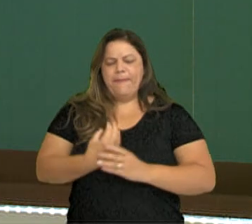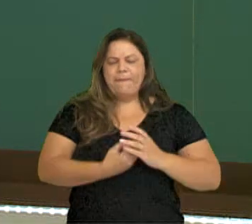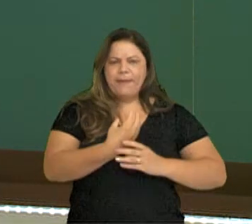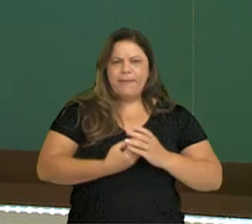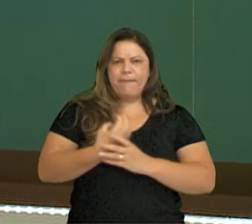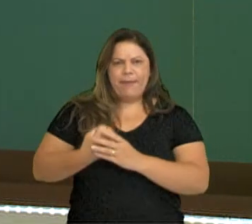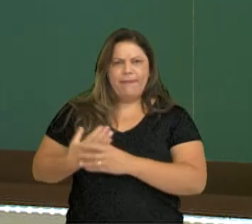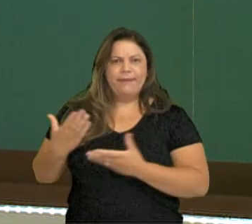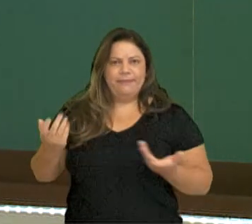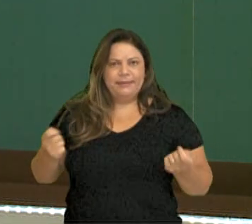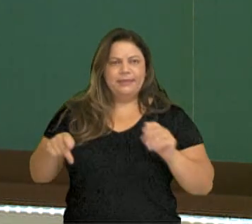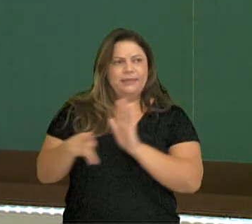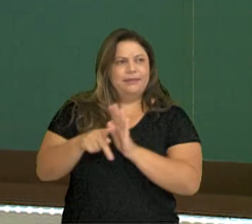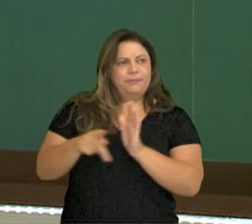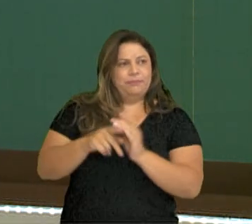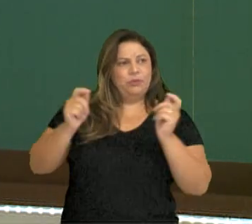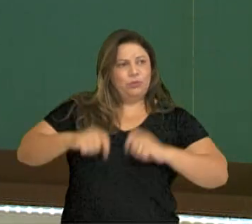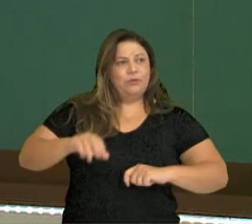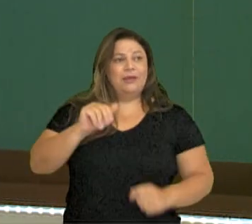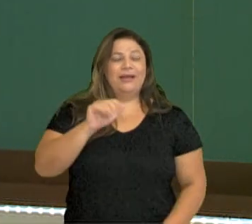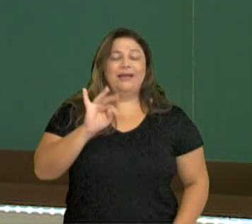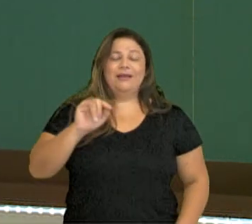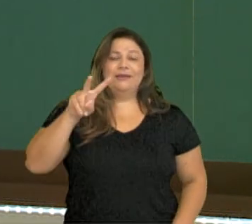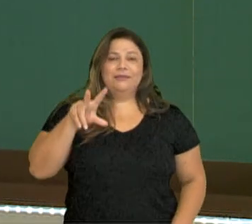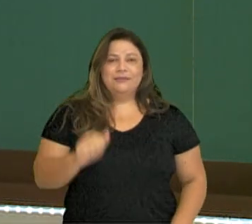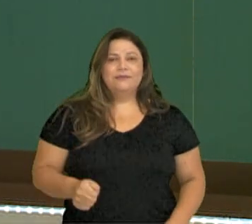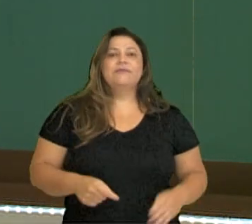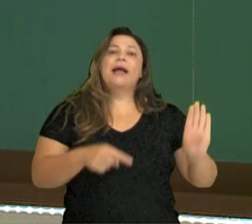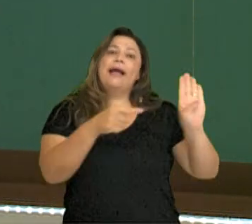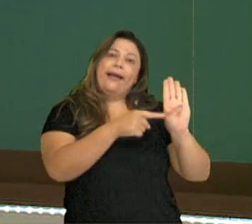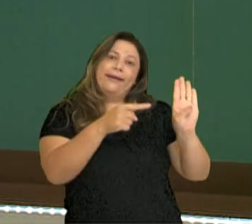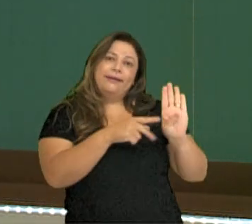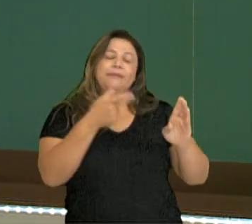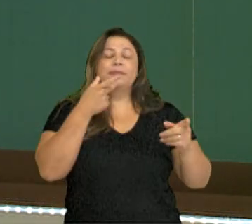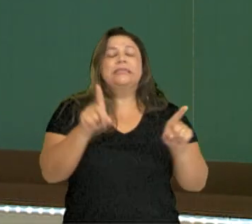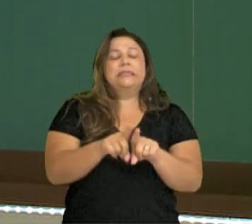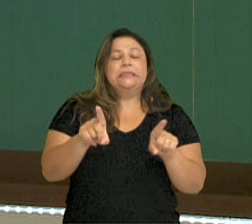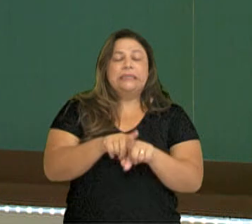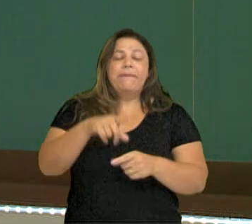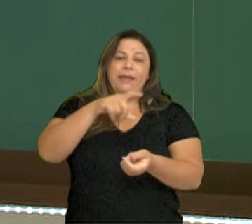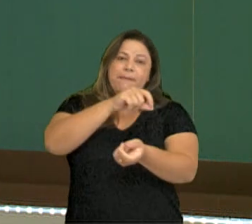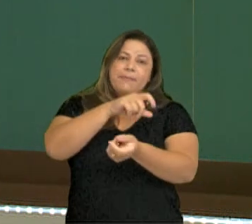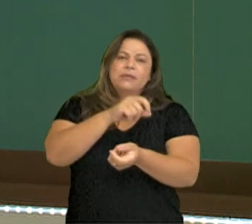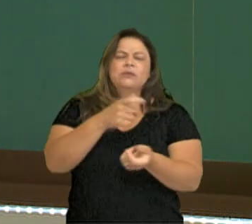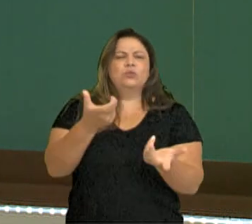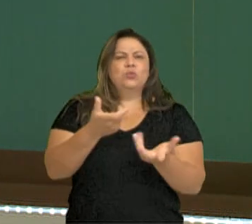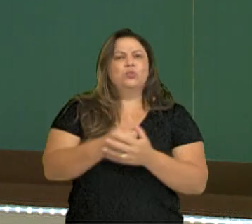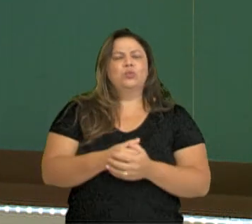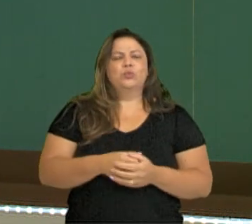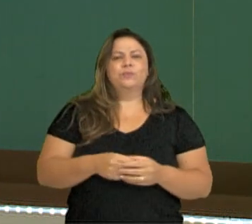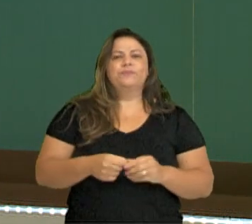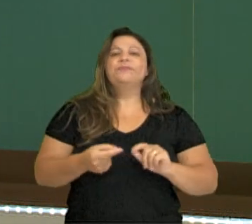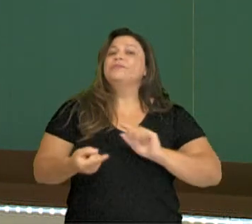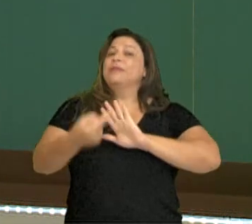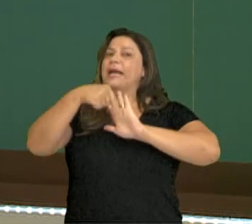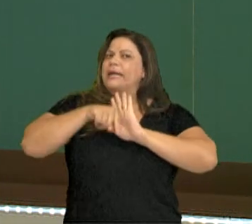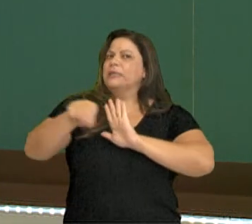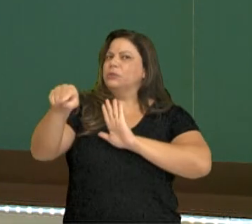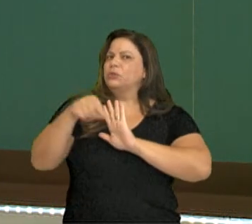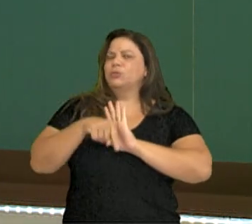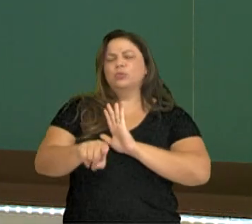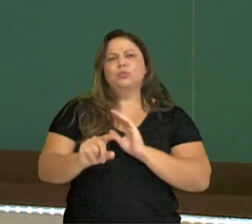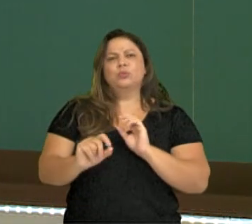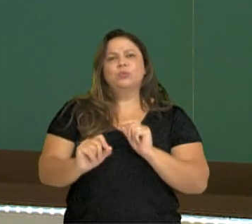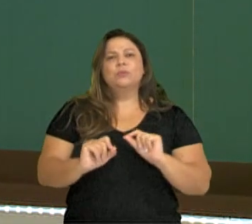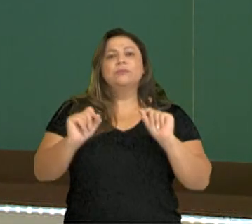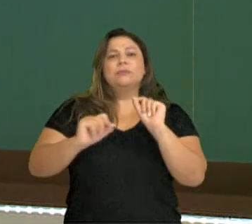anticorpos. Tá? Então, é imunização ativa. Letra B também está falando de soro, ó. Injeção de anticorpos no corpo. No caso da vacina, é